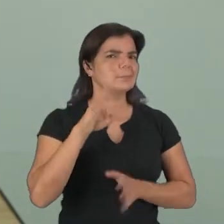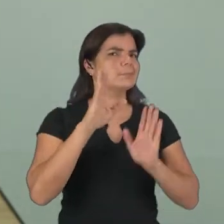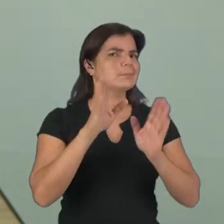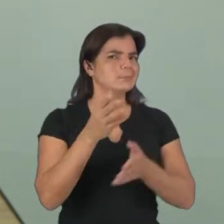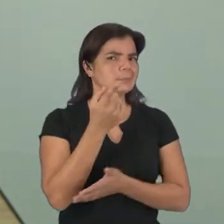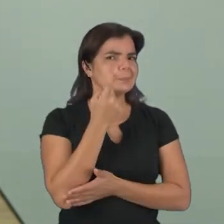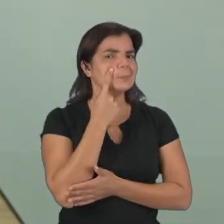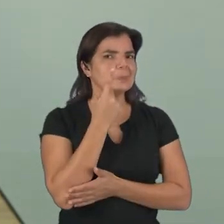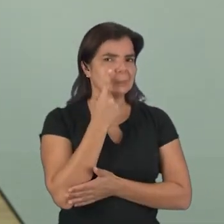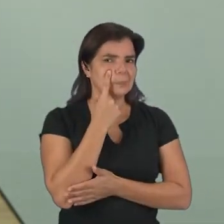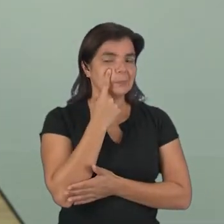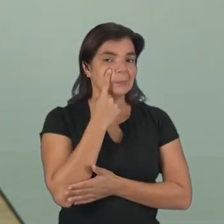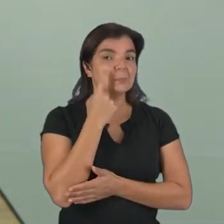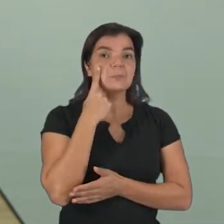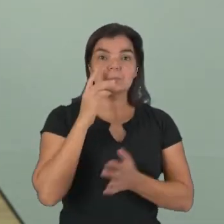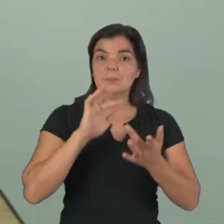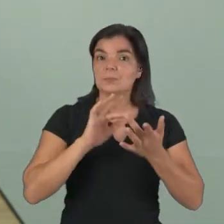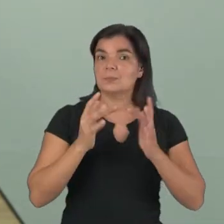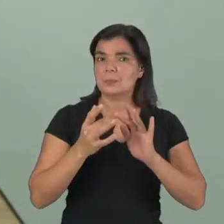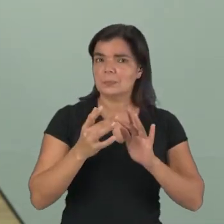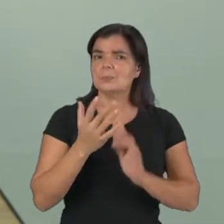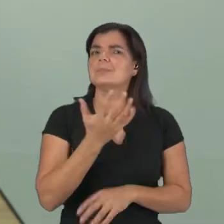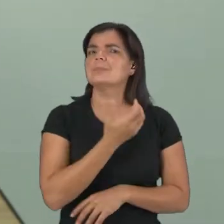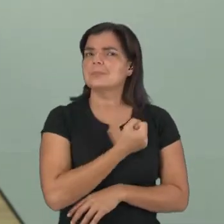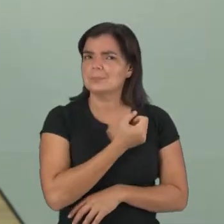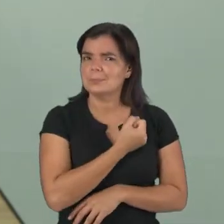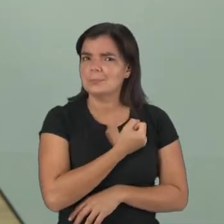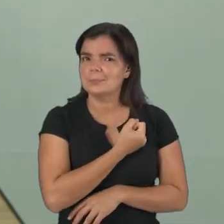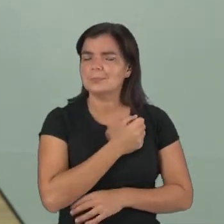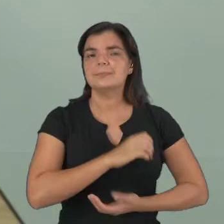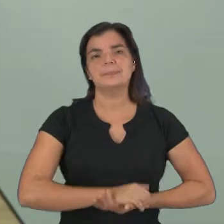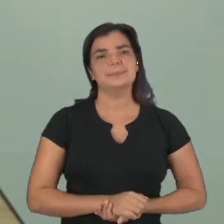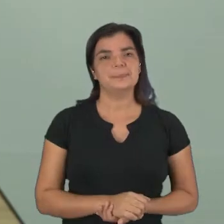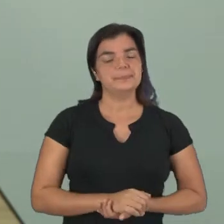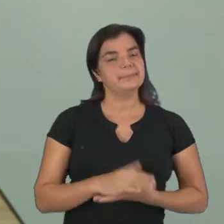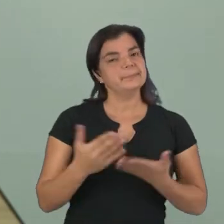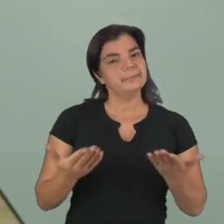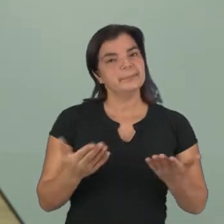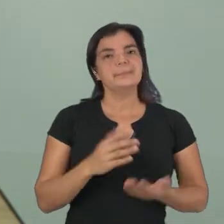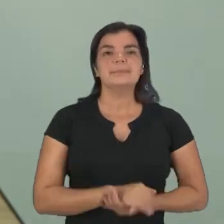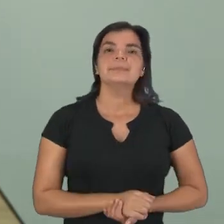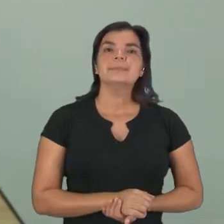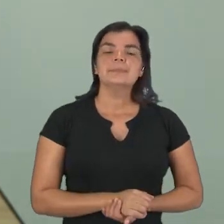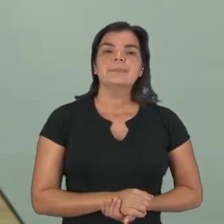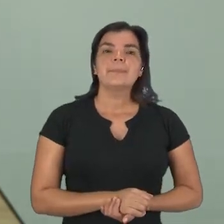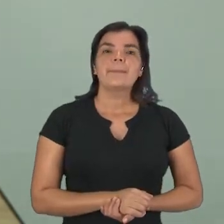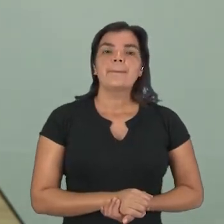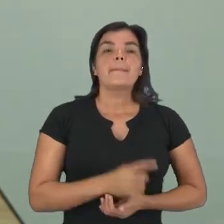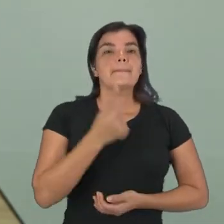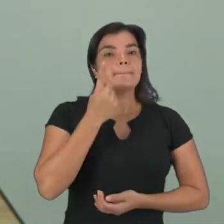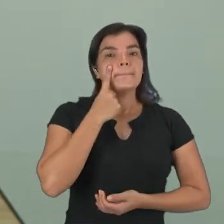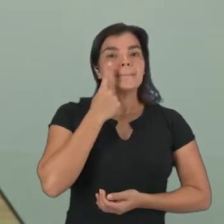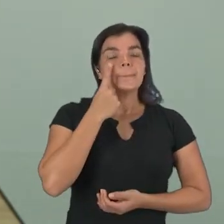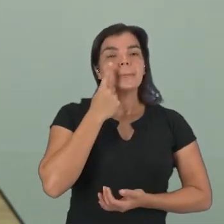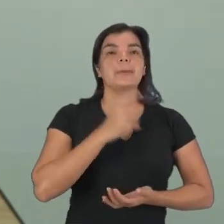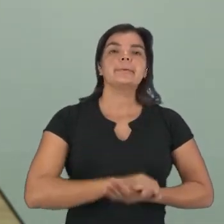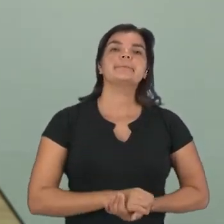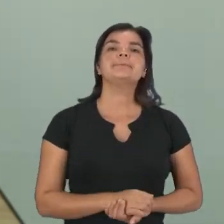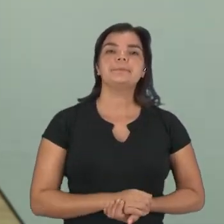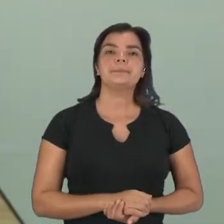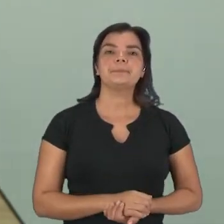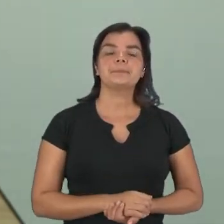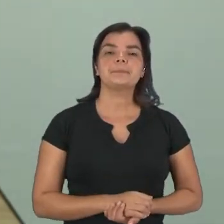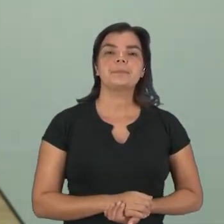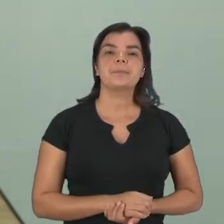já viu, já teve contato com alguns desses números? Então, observe aqui.